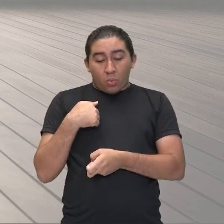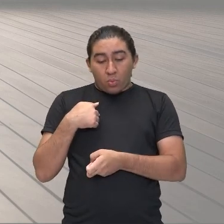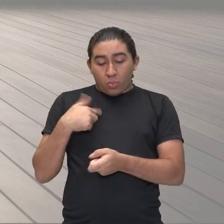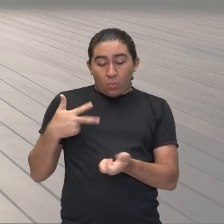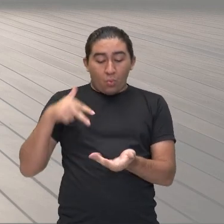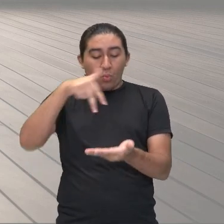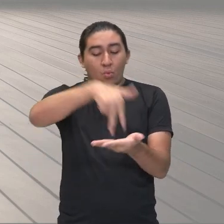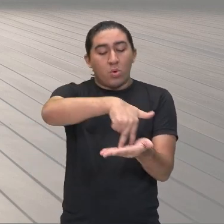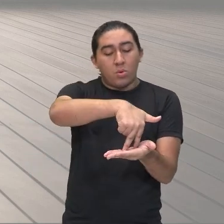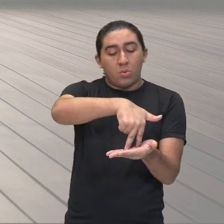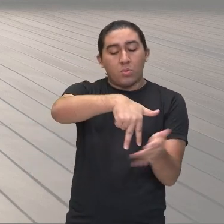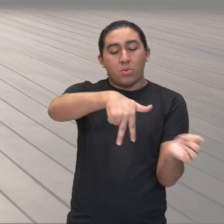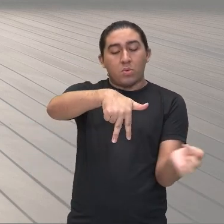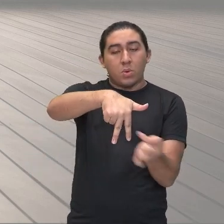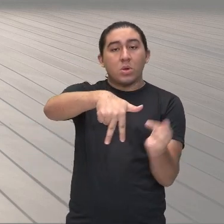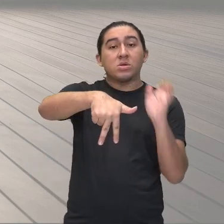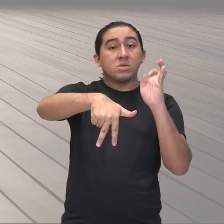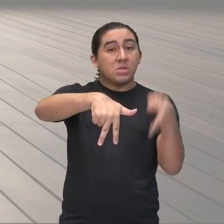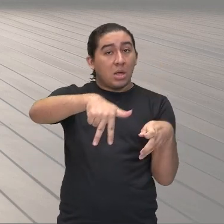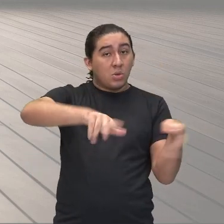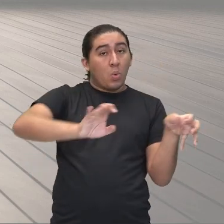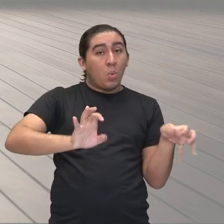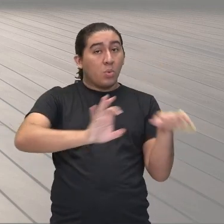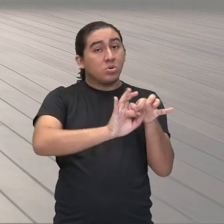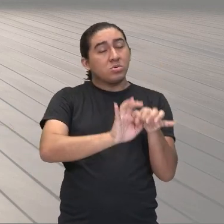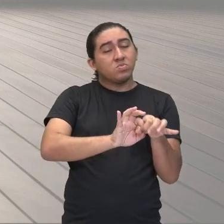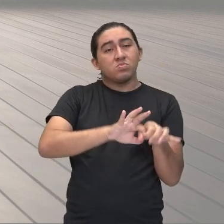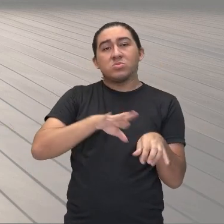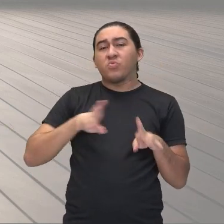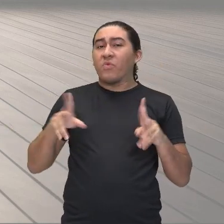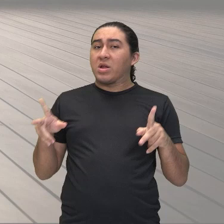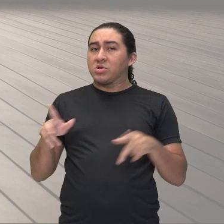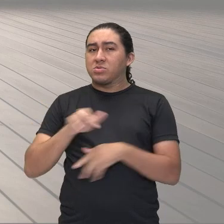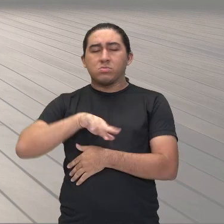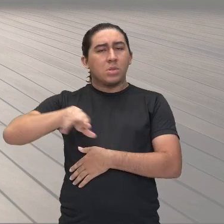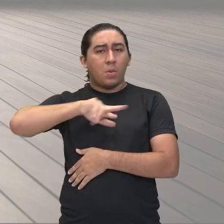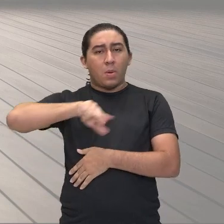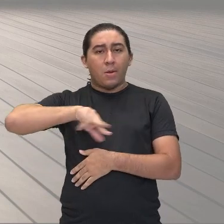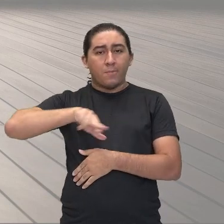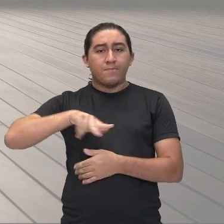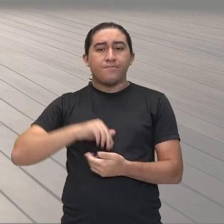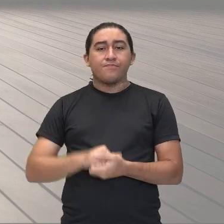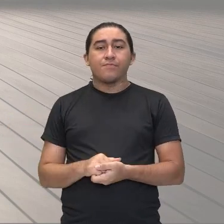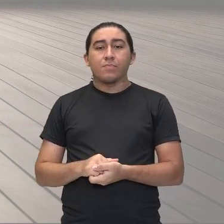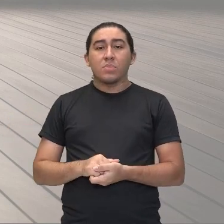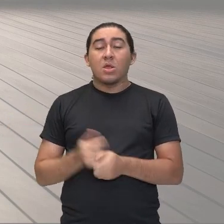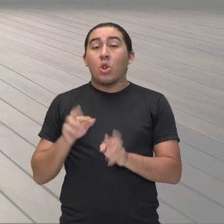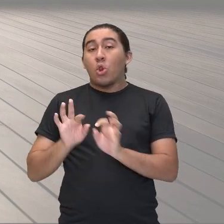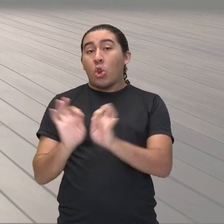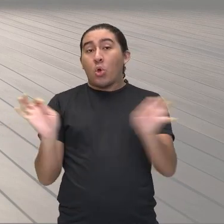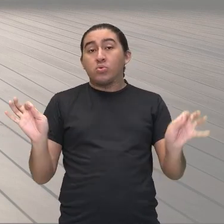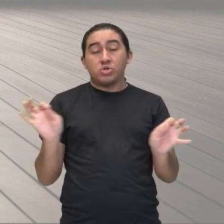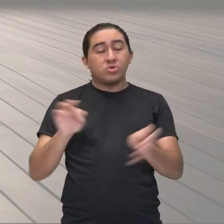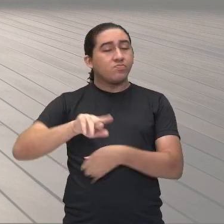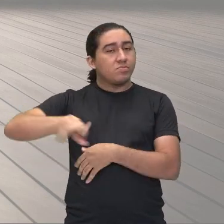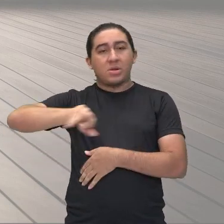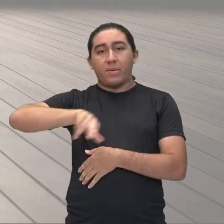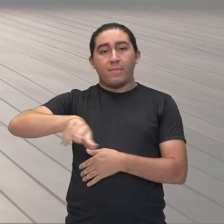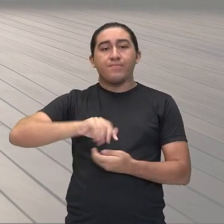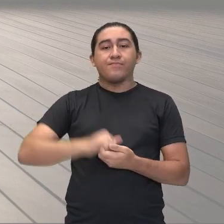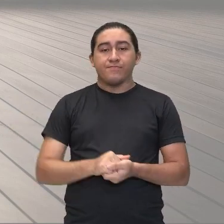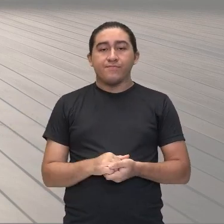eu sou. Não somos diferentes, não estamos distantes,